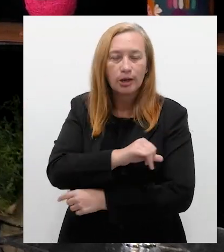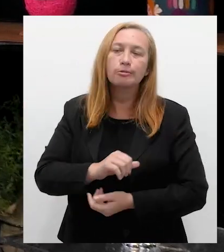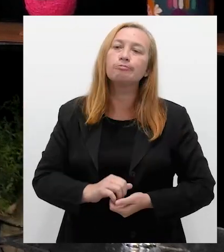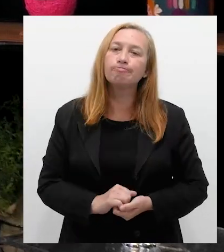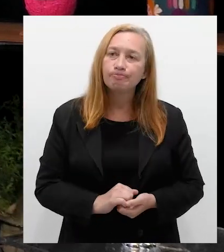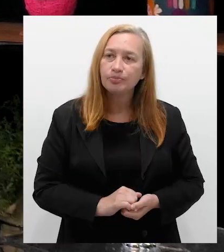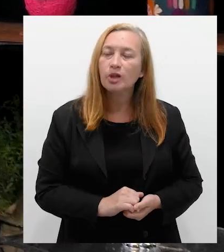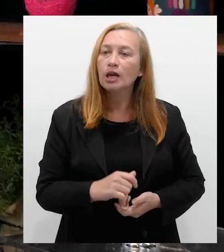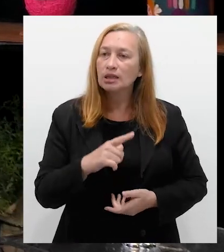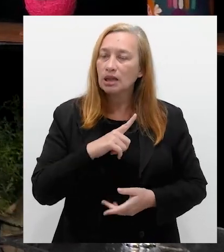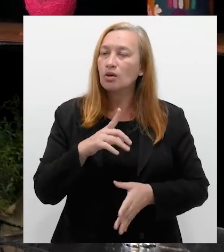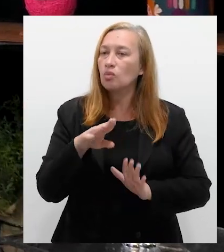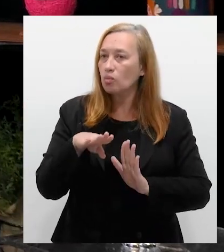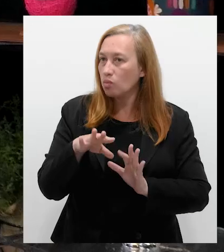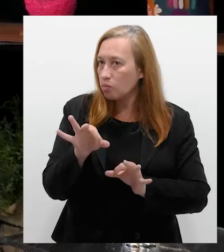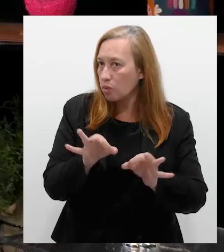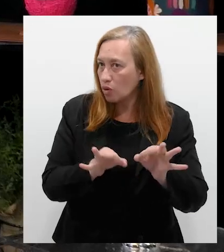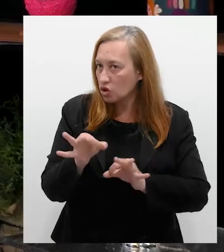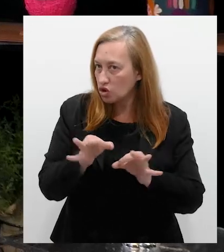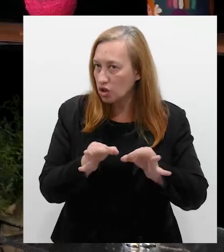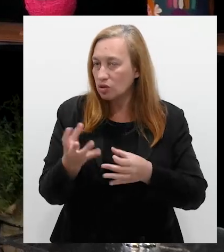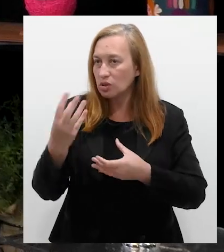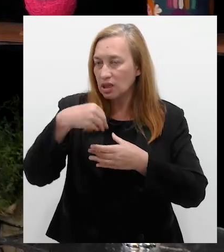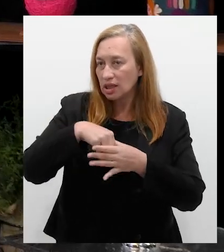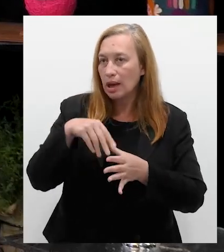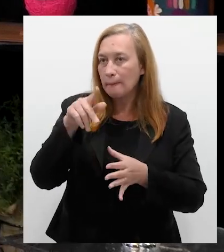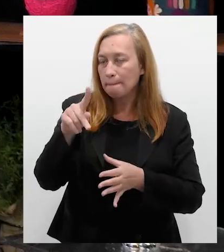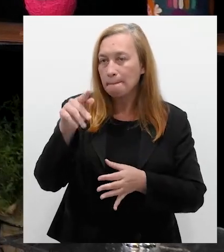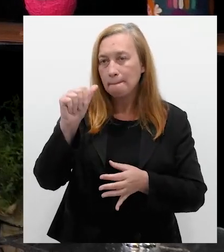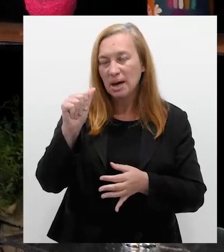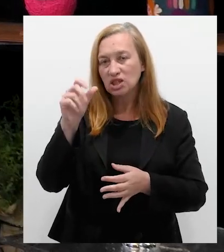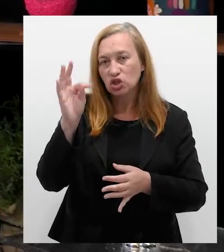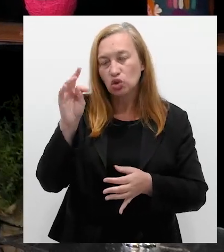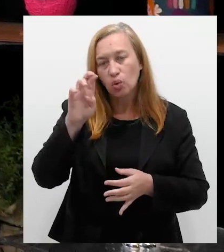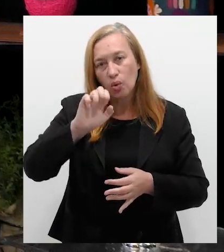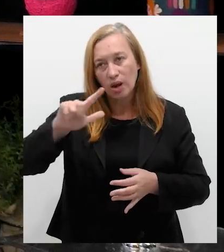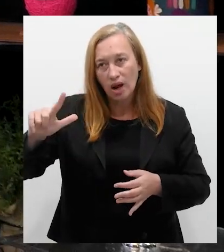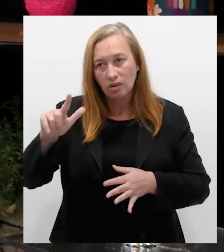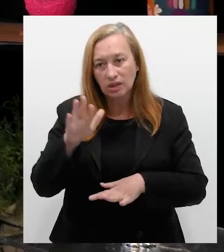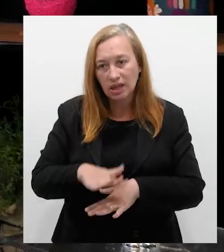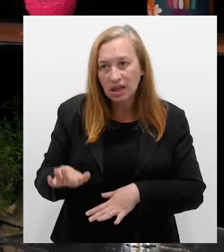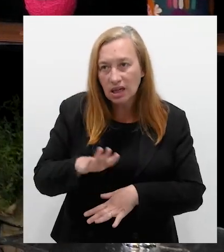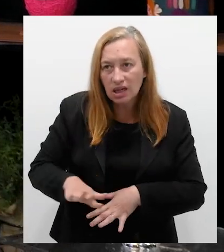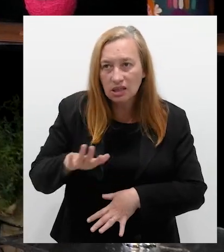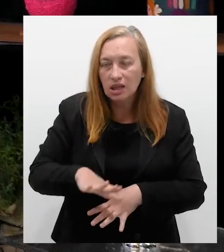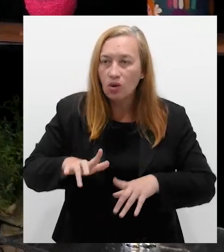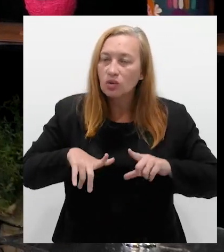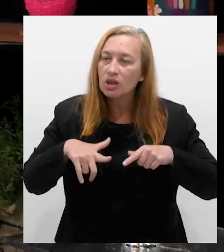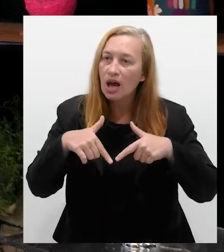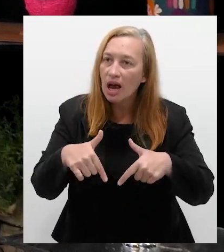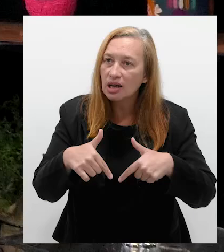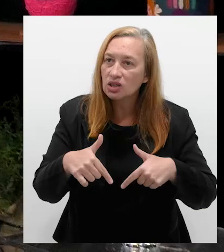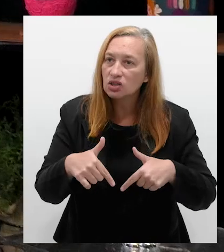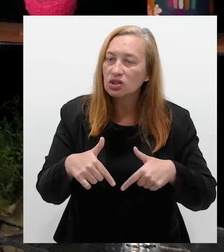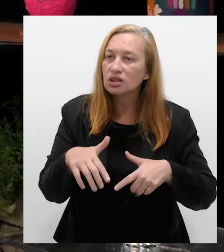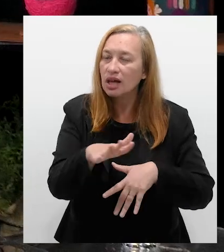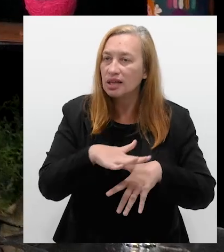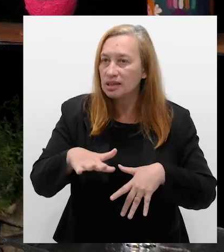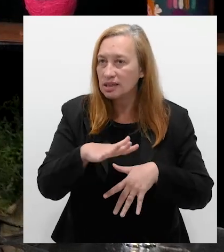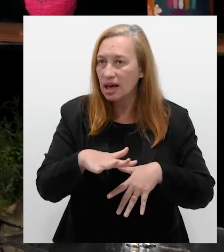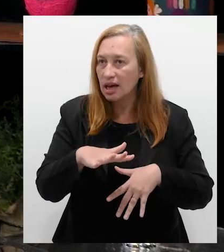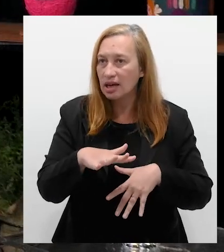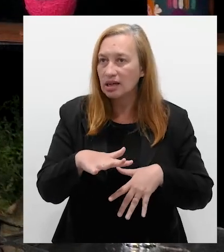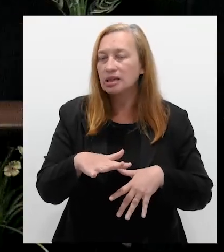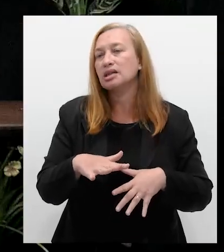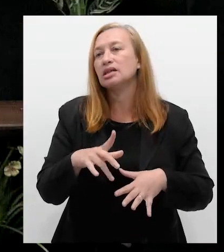do Rio de Janeiro, ela tem um projeto dentro da Pastoral do Menor, que ela atua nas unidades que